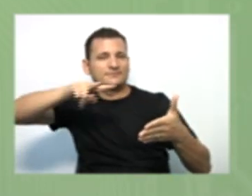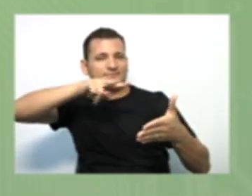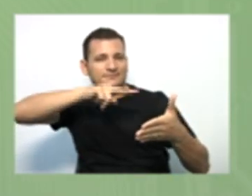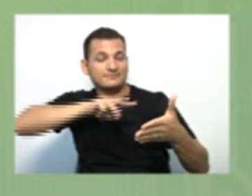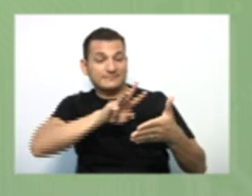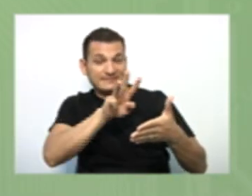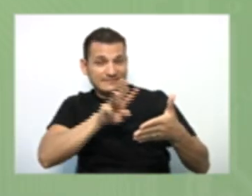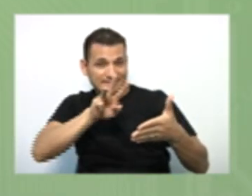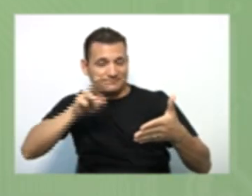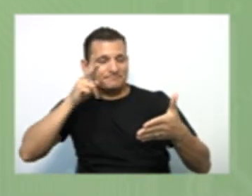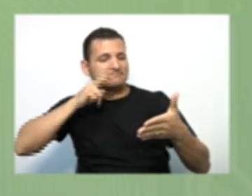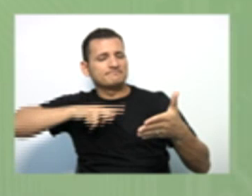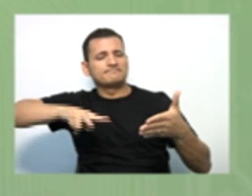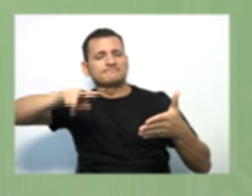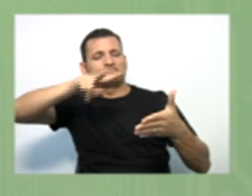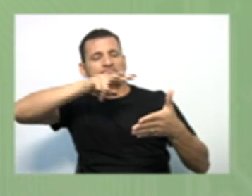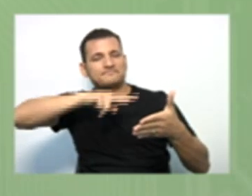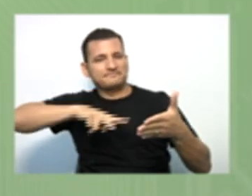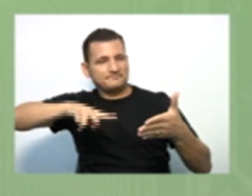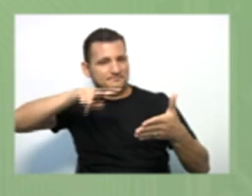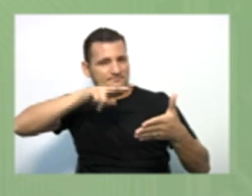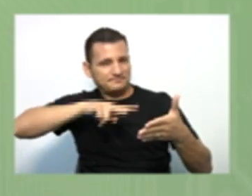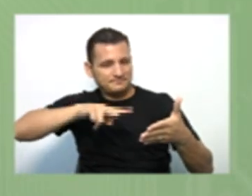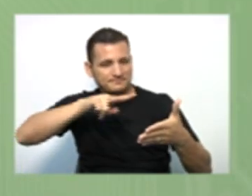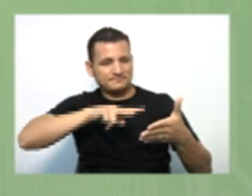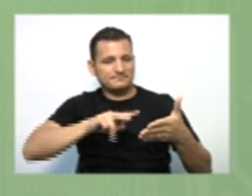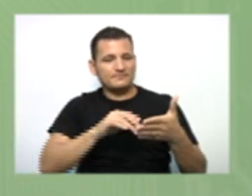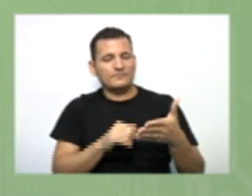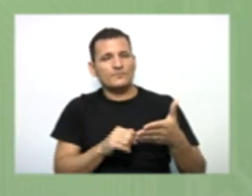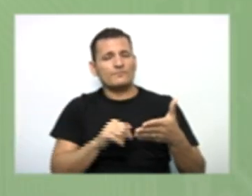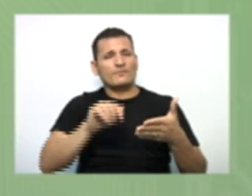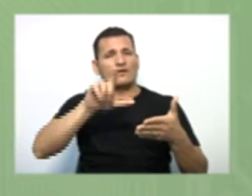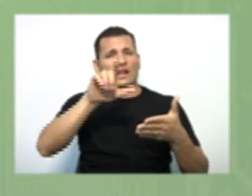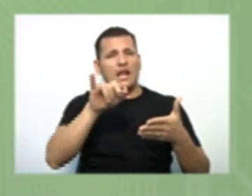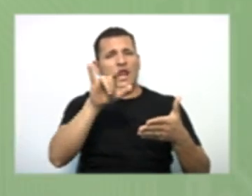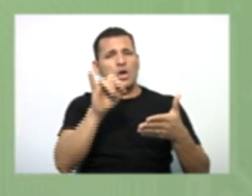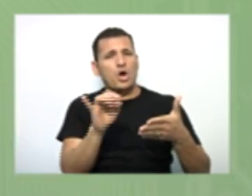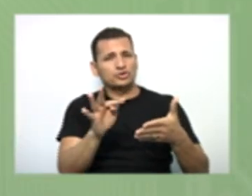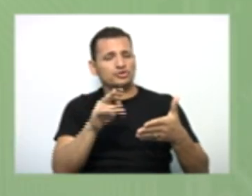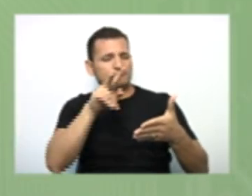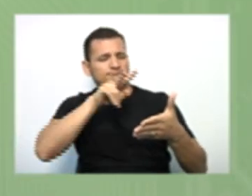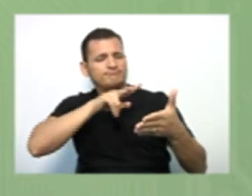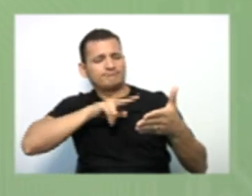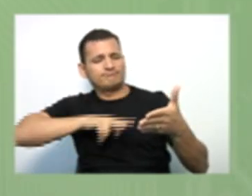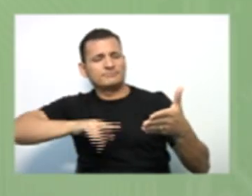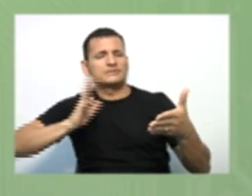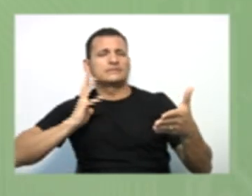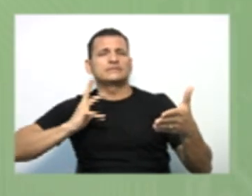sua página principal. Manter o layout limpo e livre de desordem